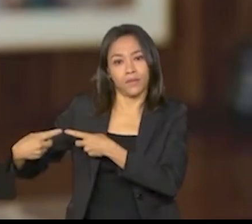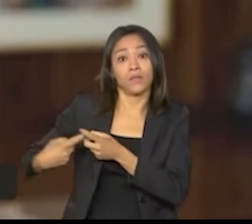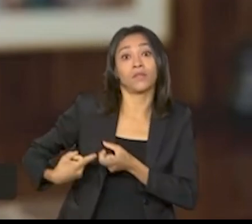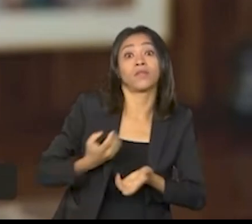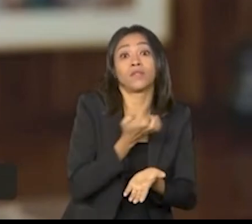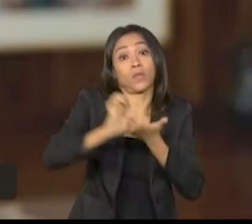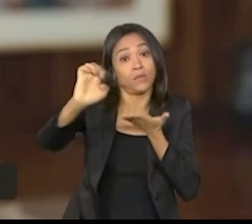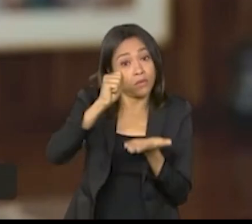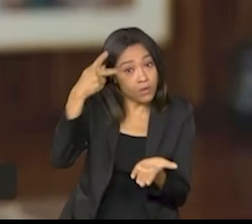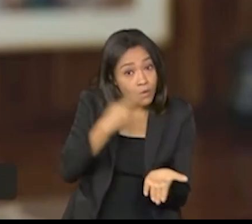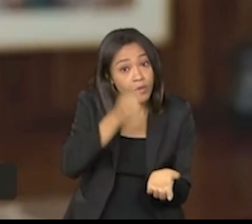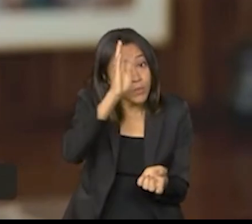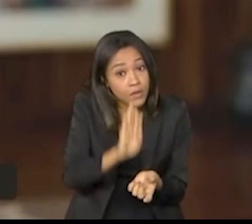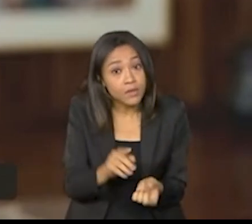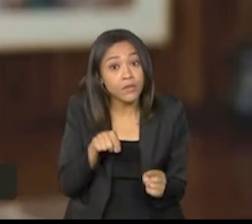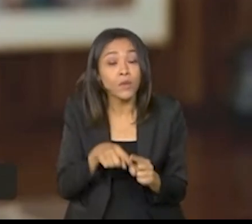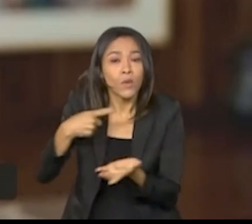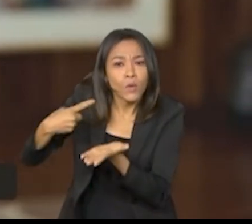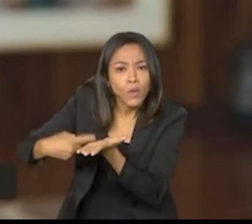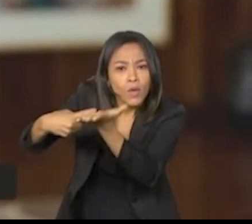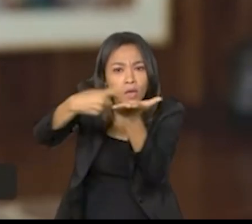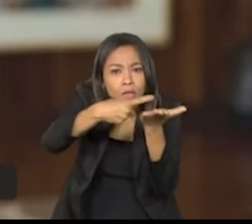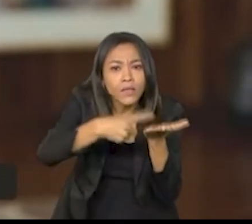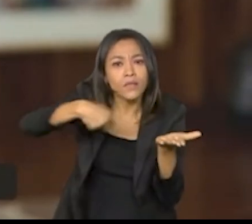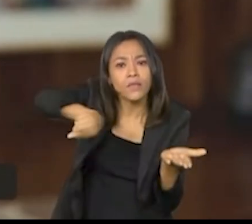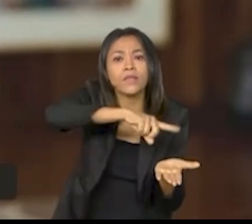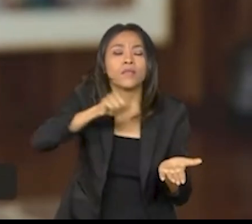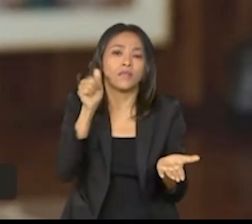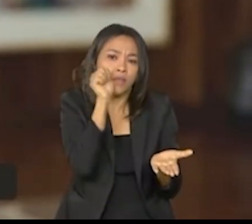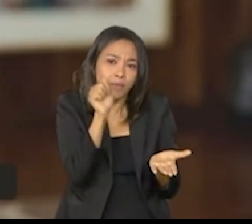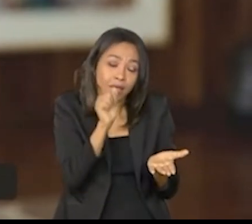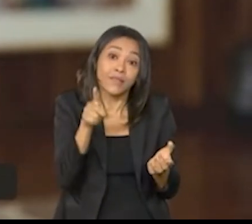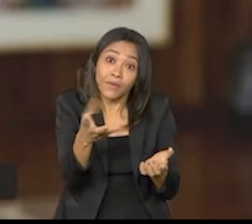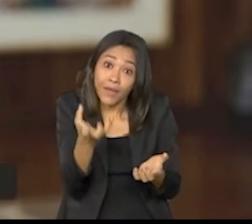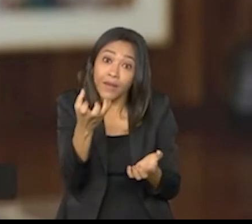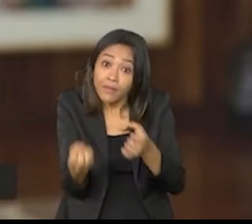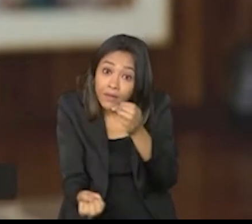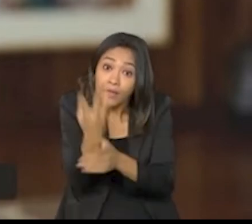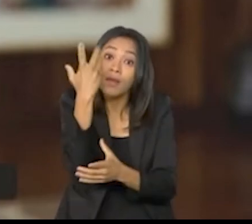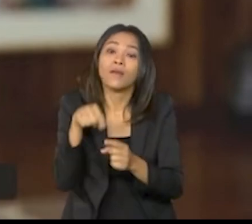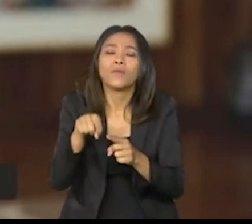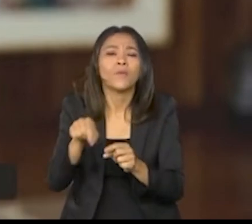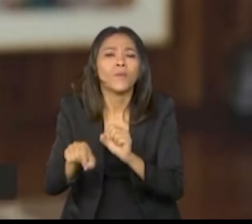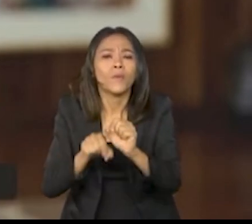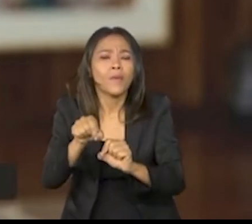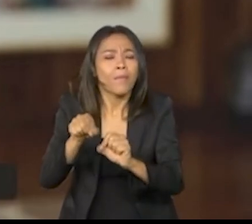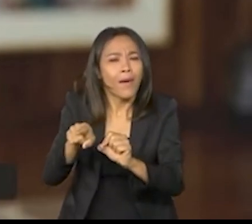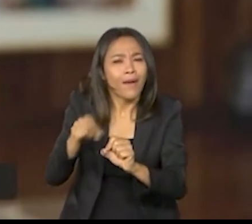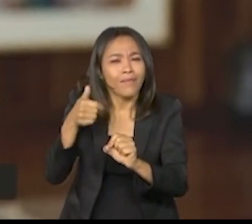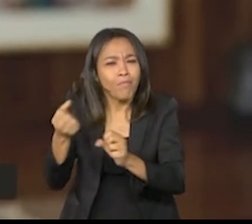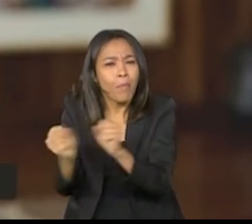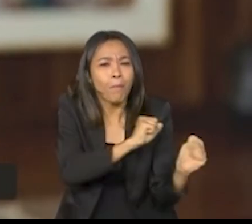do Brasil aliança Empresarial de mulheres está criando rede para fomentar o emponderamento econômico